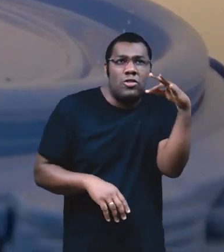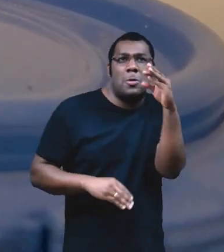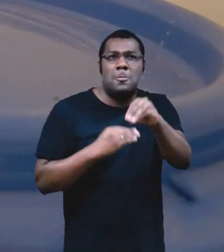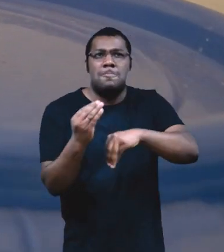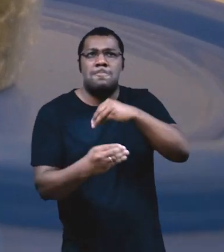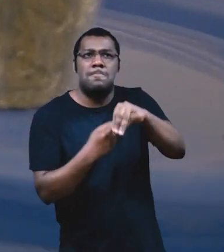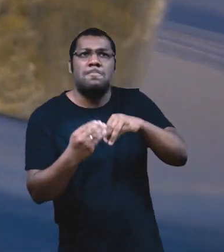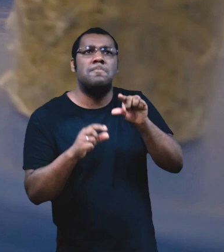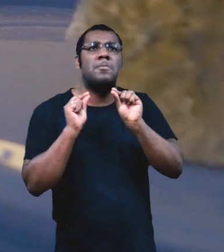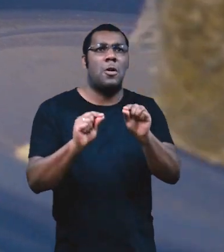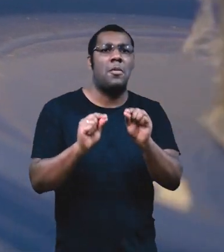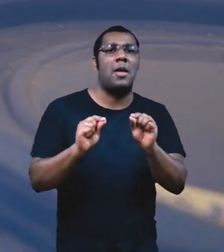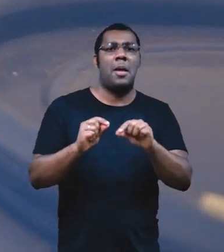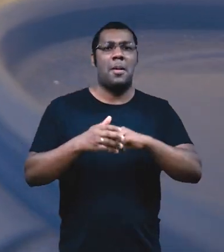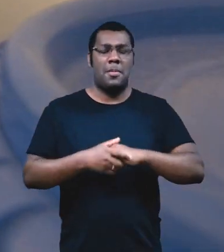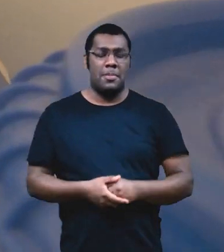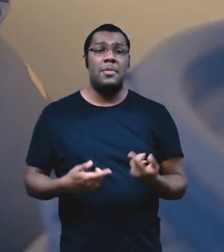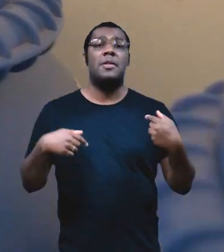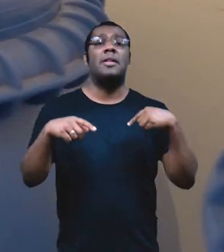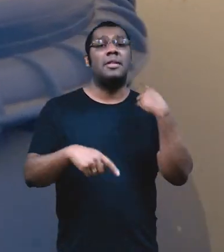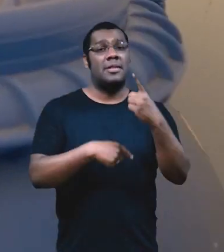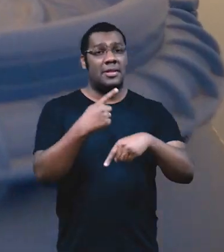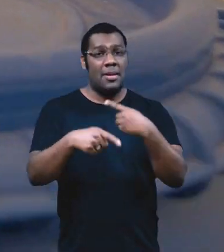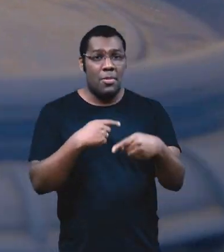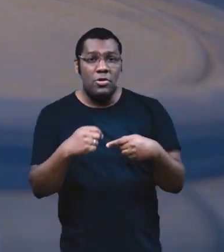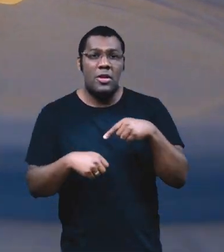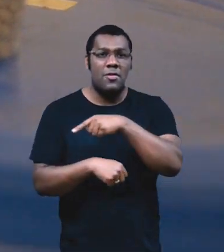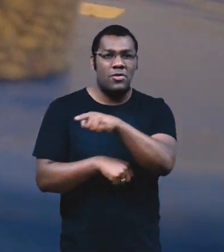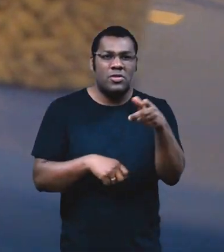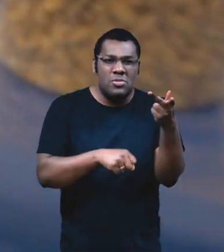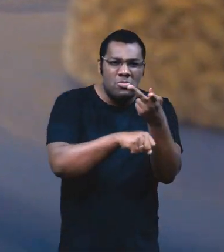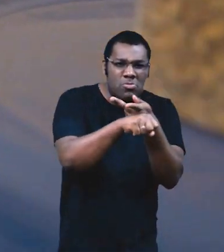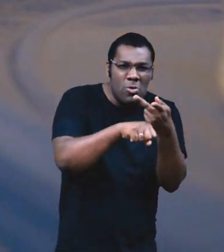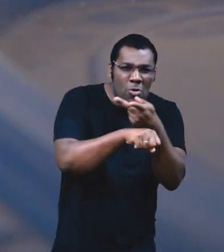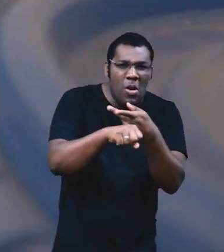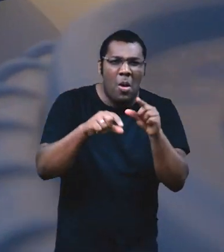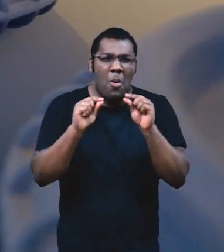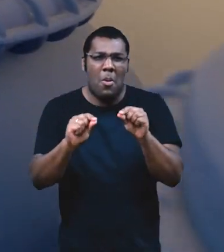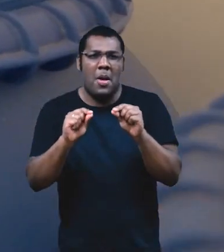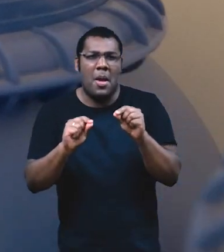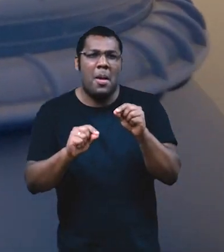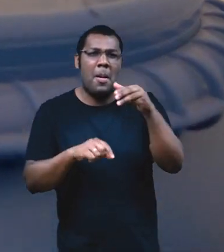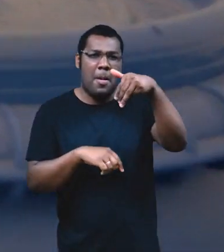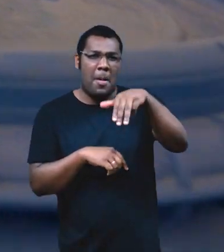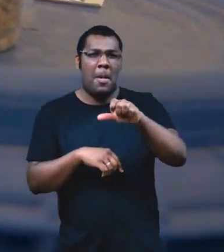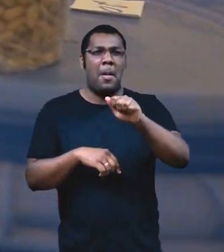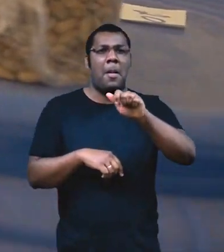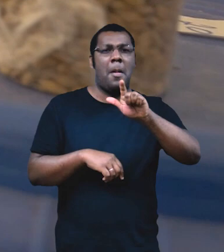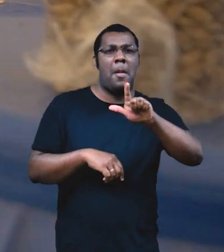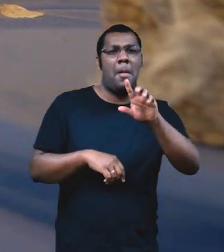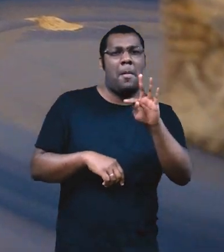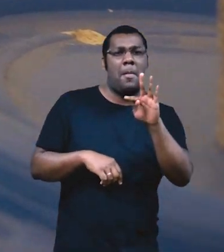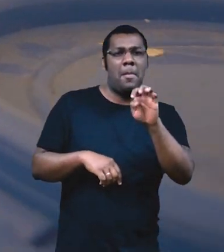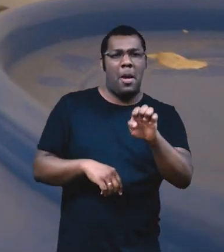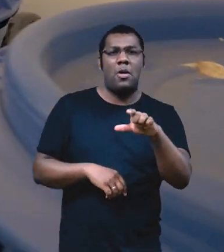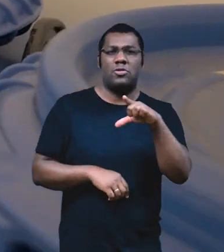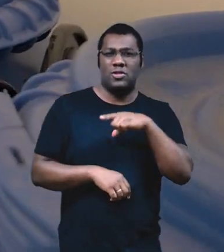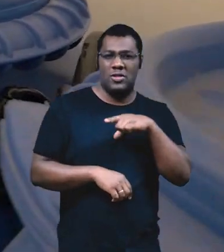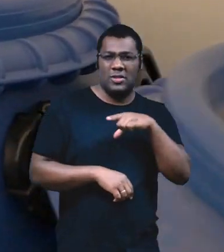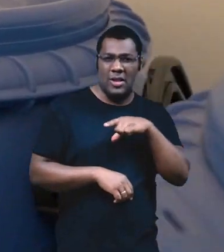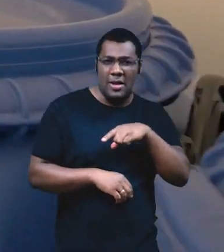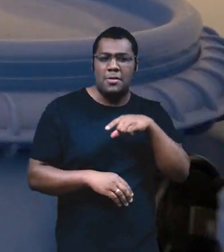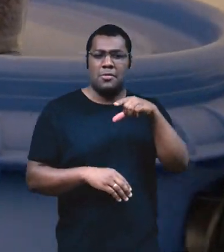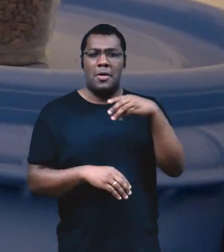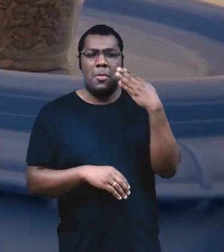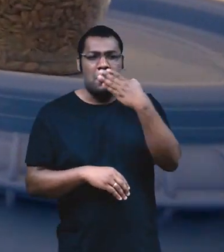faz essa mistura e a partir disso você vai atrás dos insumos. Então tudo começa no malte. O malte que vai trazer todo o aporte de açúcares que